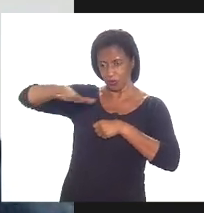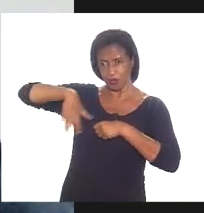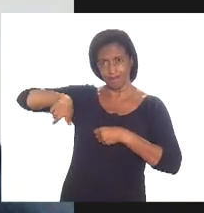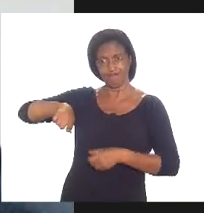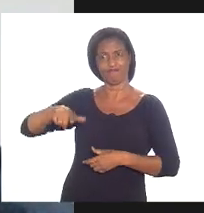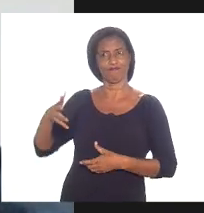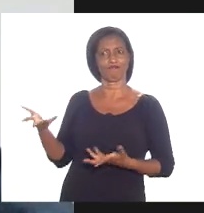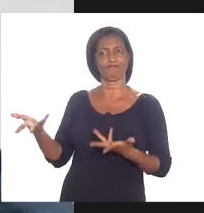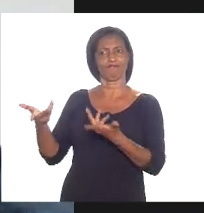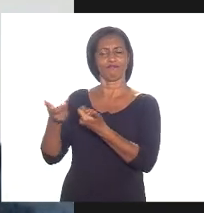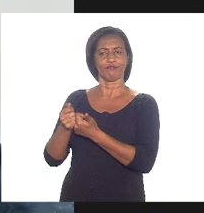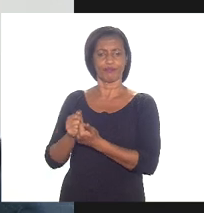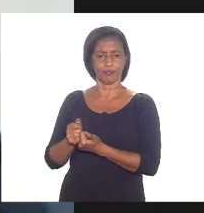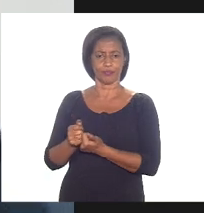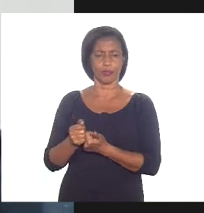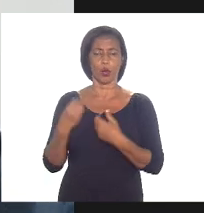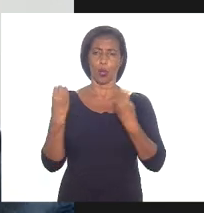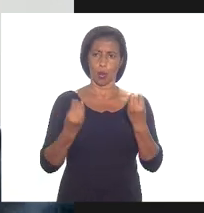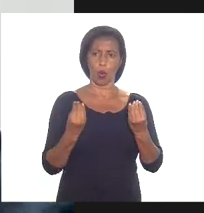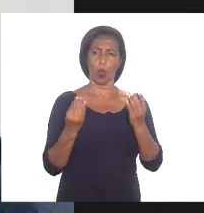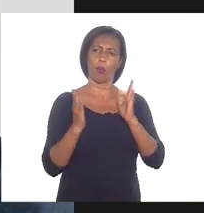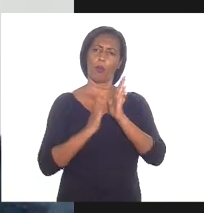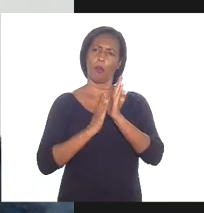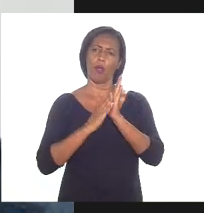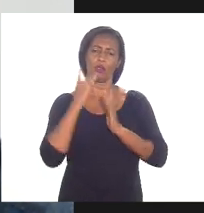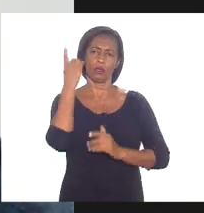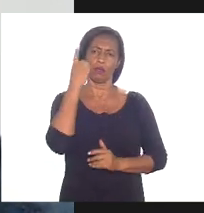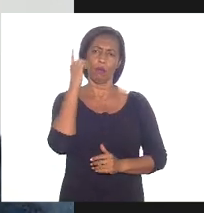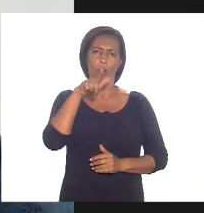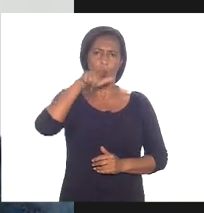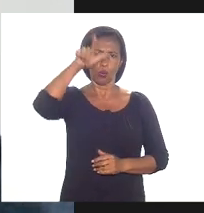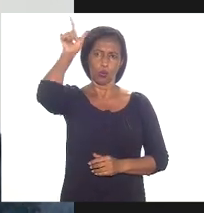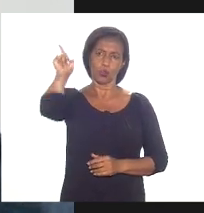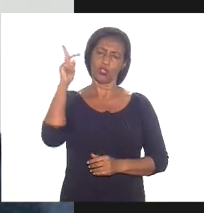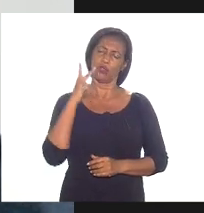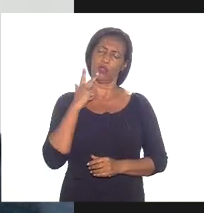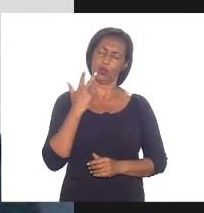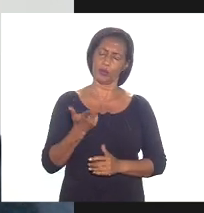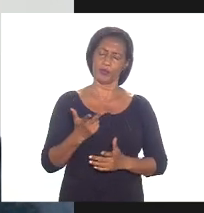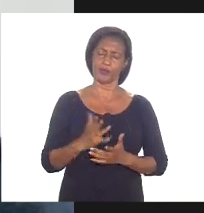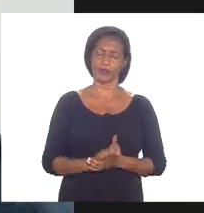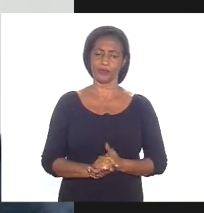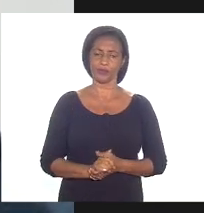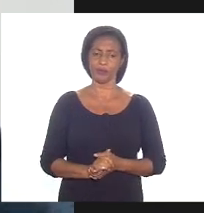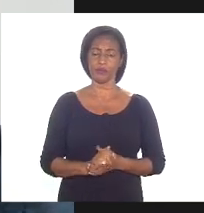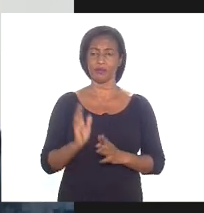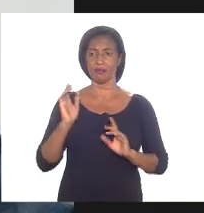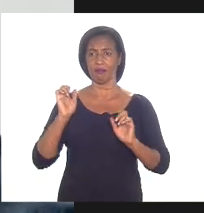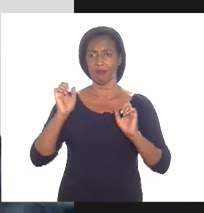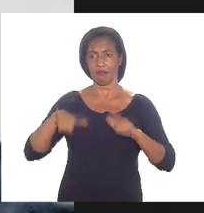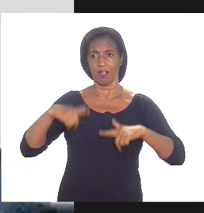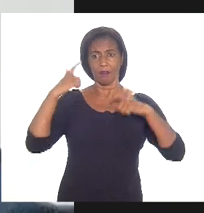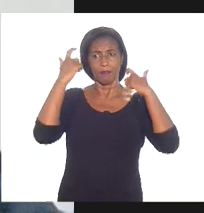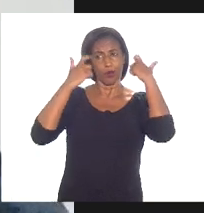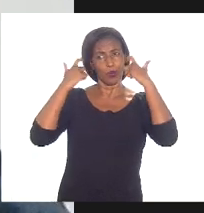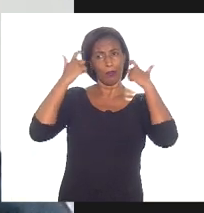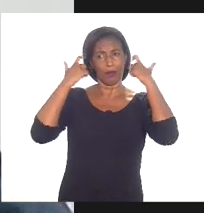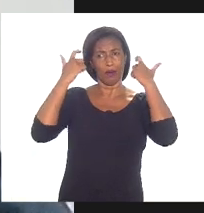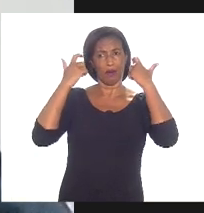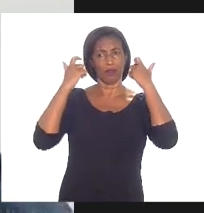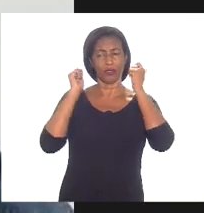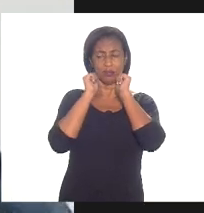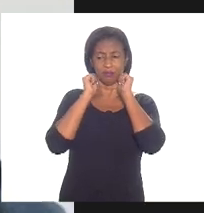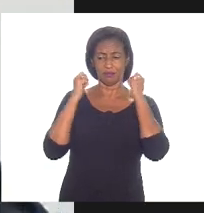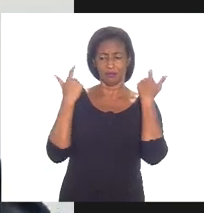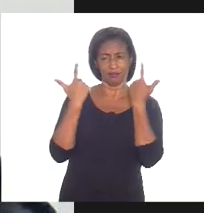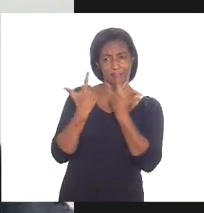valorizada. É, como o próprio deputado Luiz Paulo disse, é bastante preocupante que a Assembleia adote